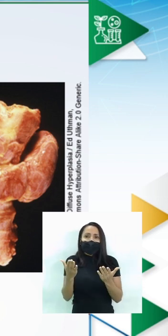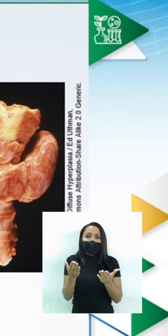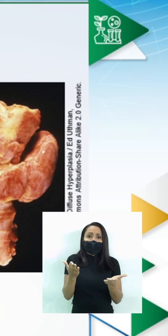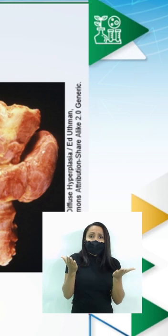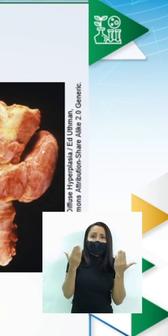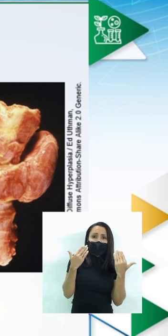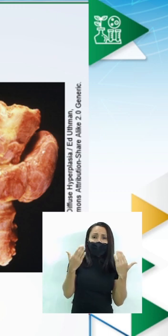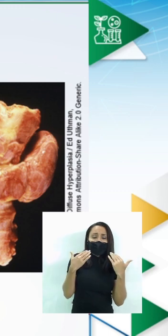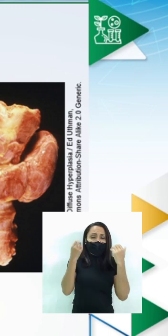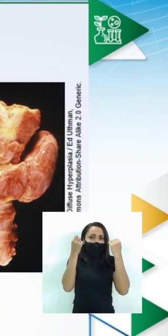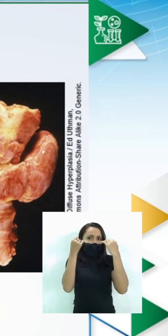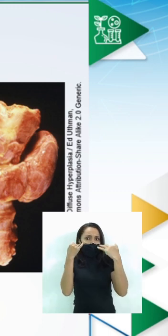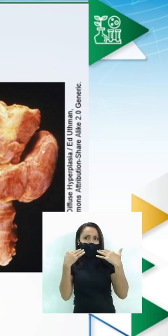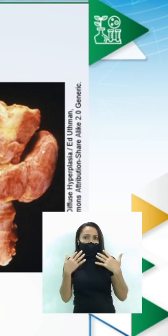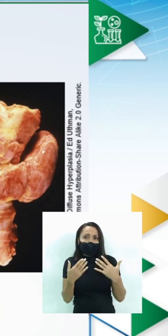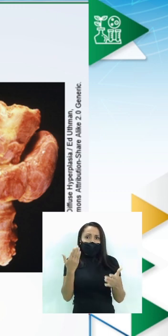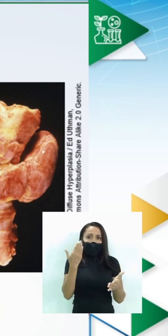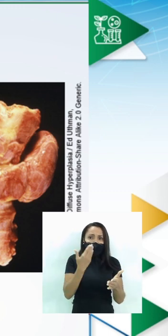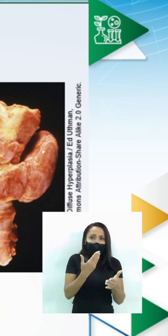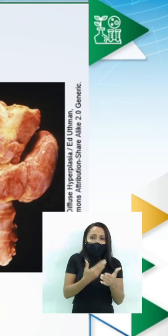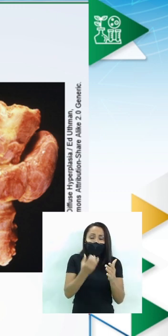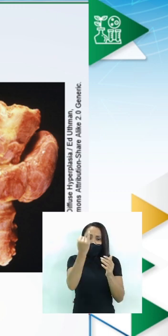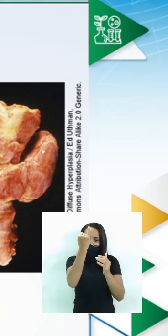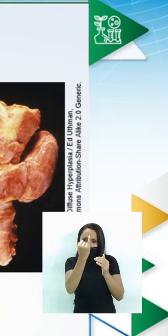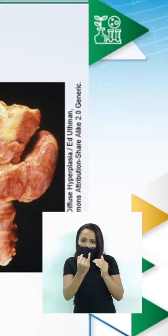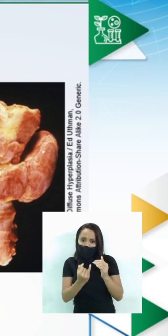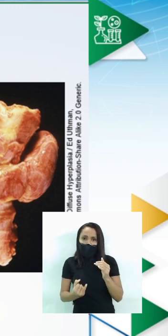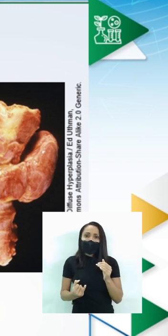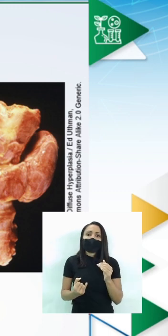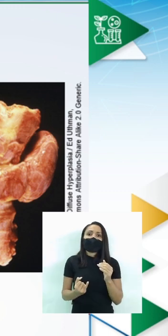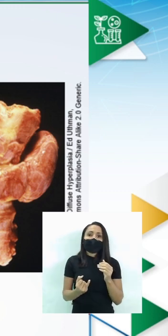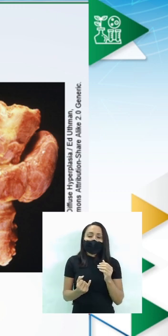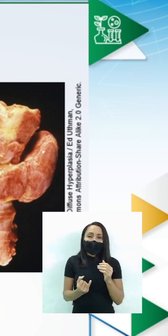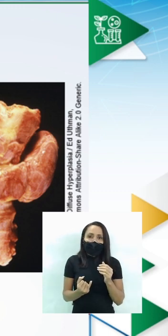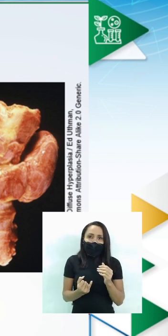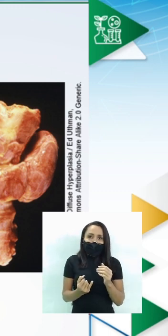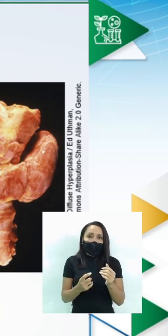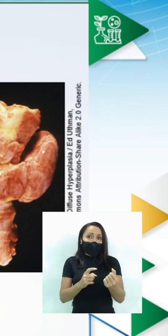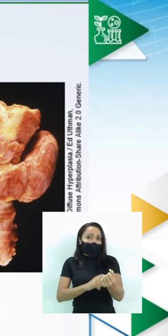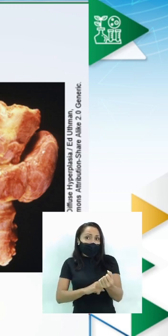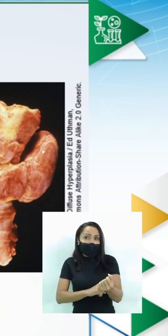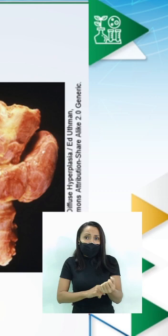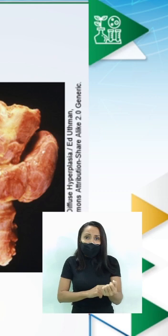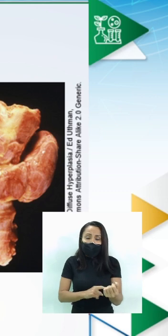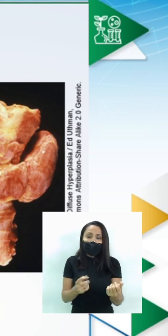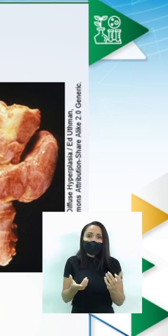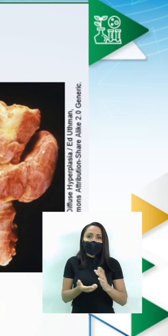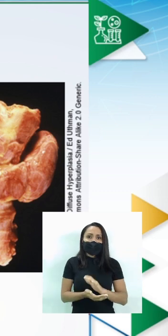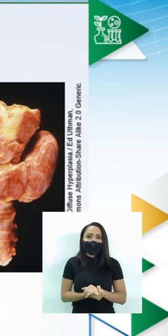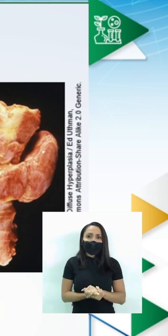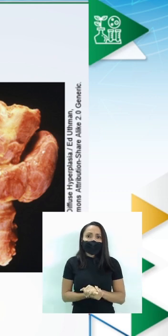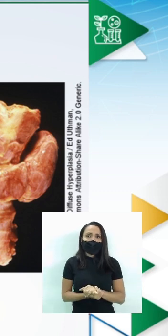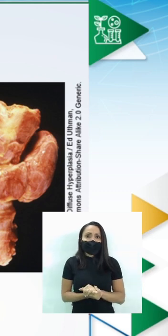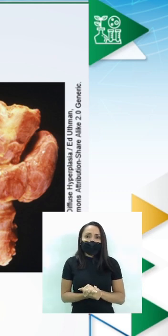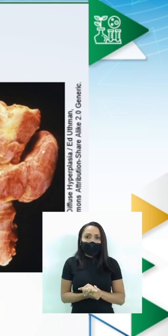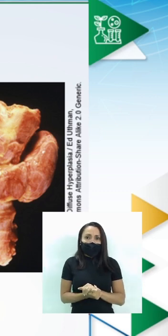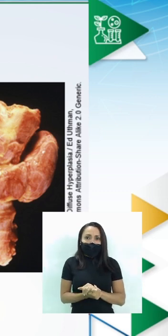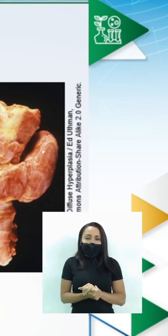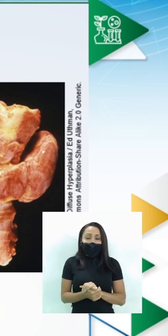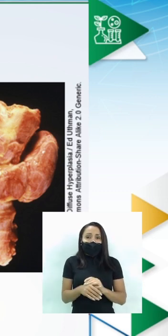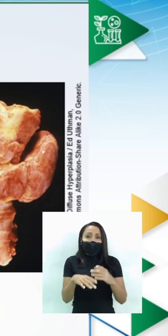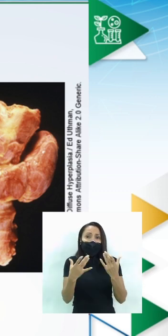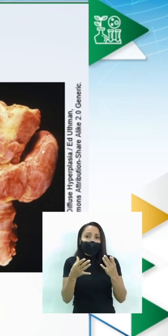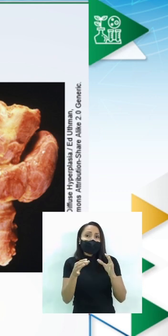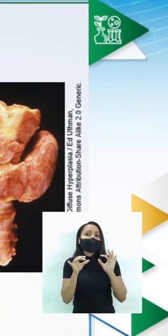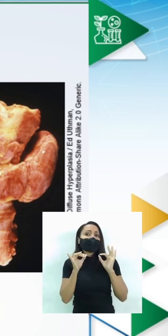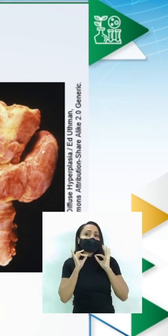e a sudorese, a perda de peso, o nervosismo, tá certo? O bócio, né? Então são glândulas e